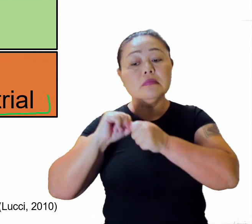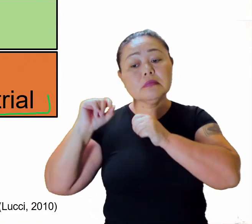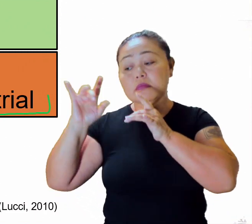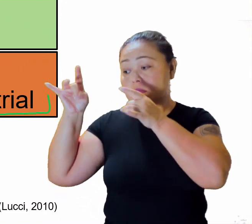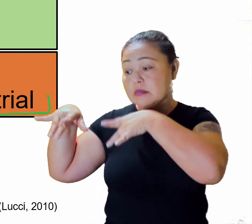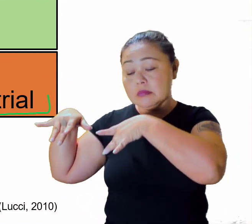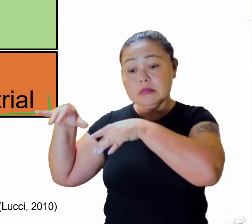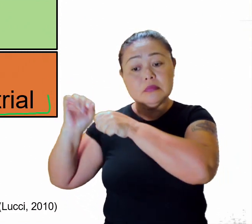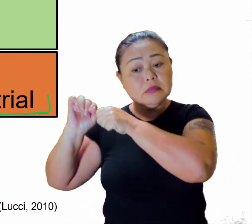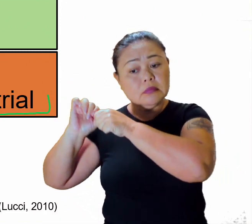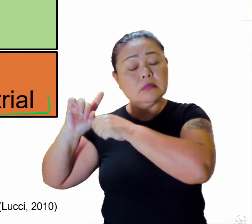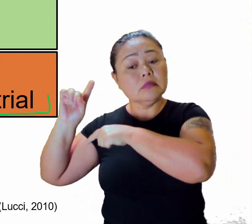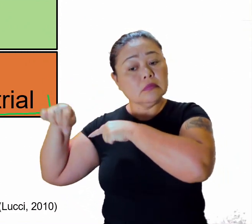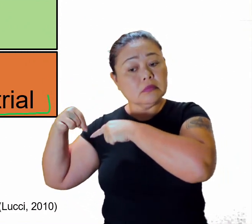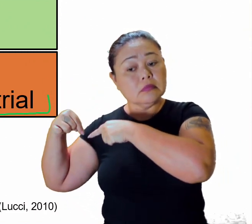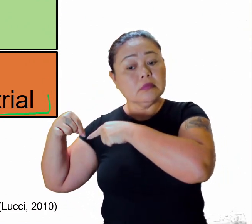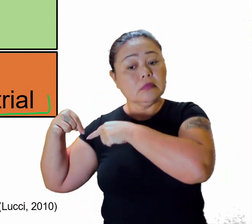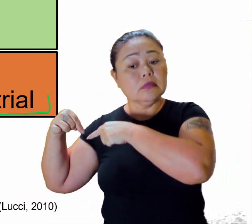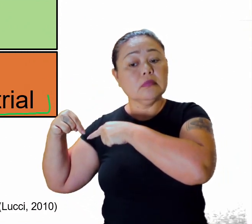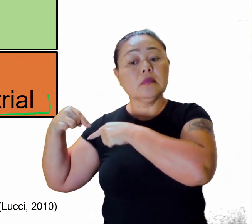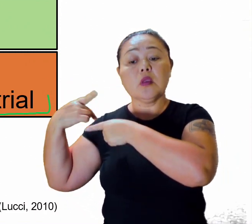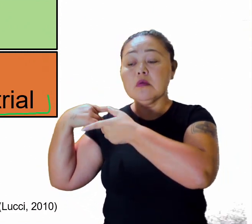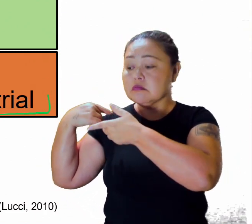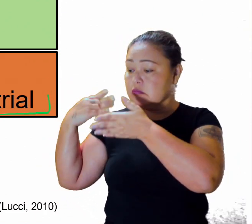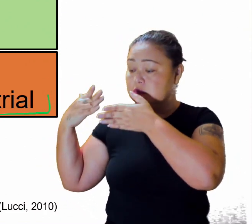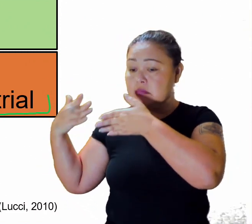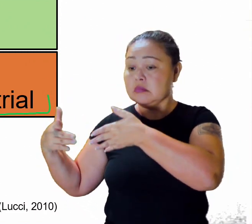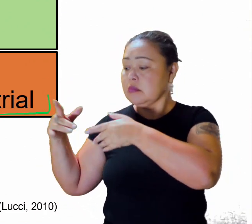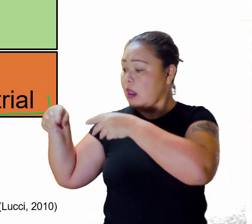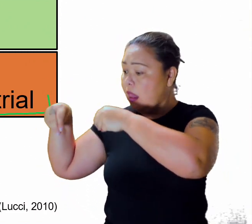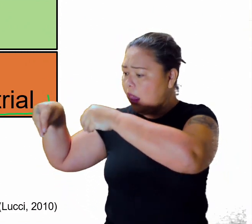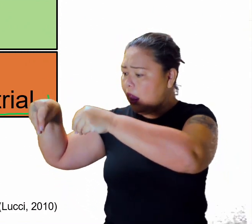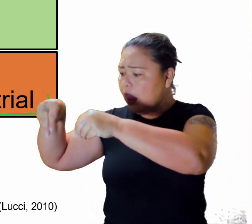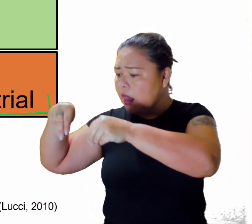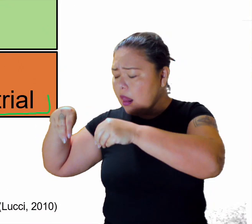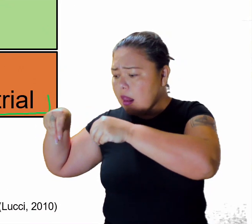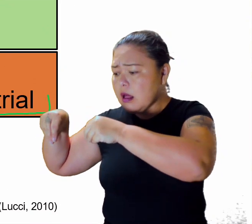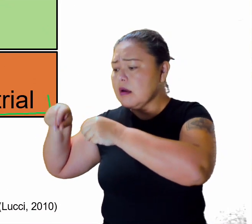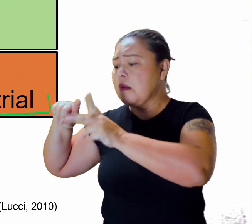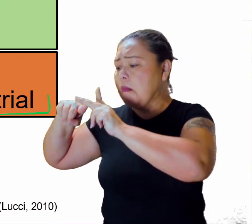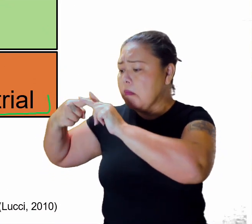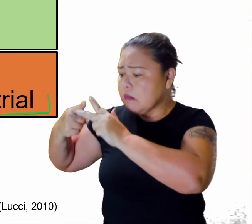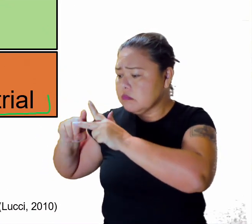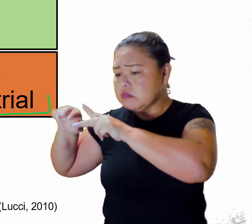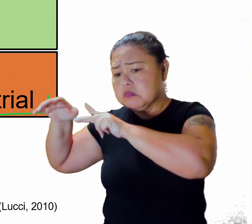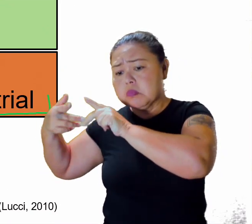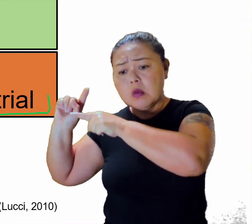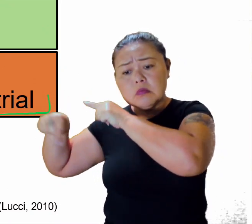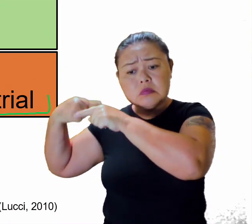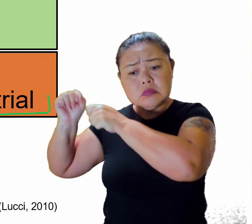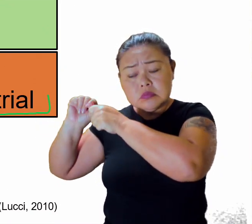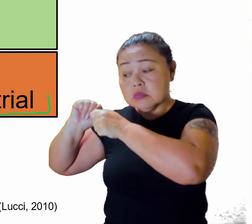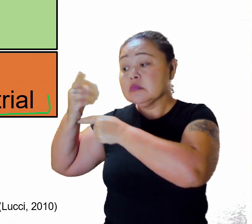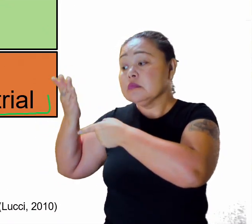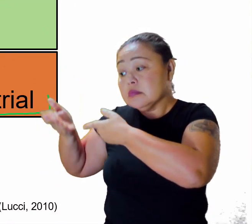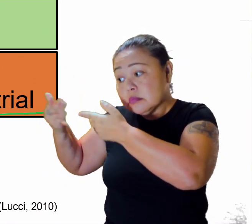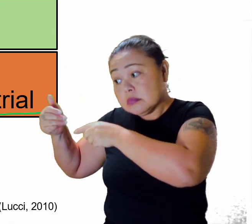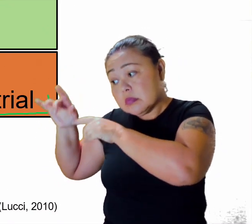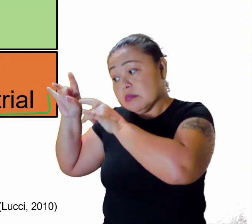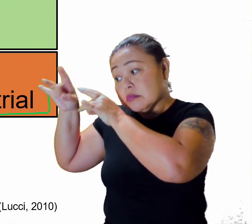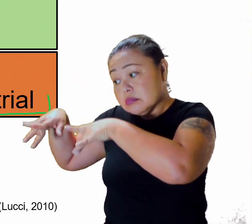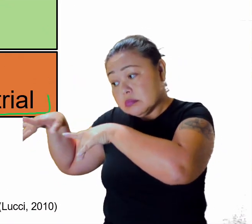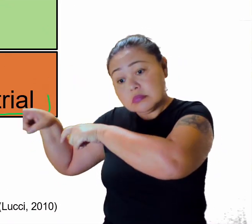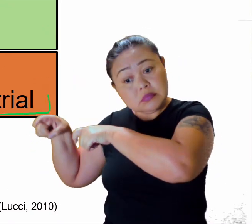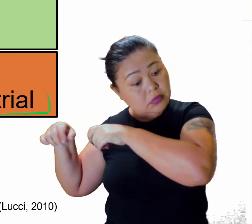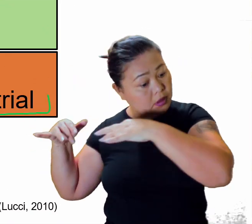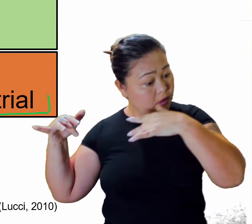campo, falamos o fator responsável, a concentração de terra, mecanização também depois contribuiu para a saída lá do campo para